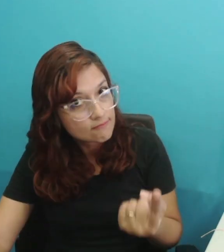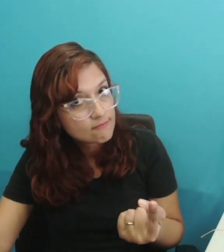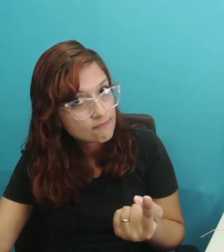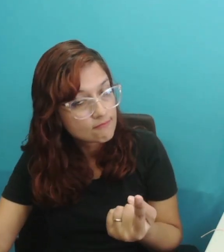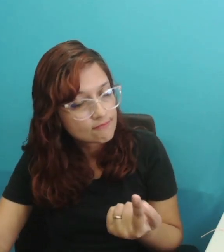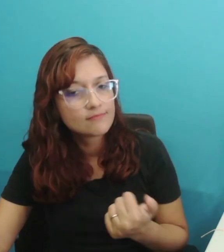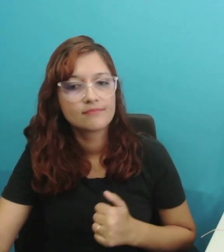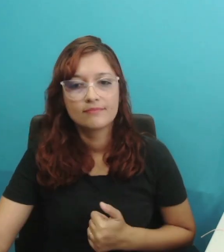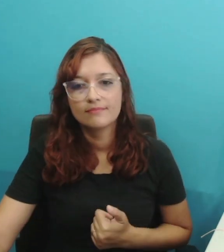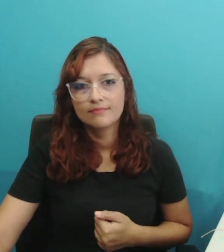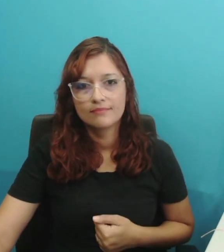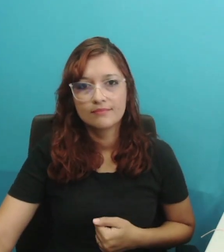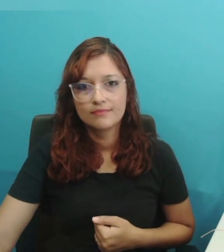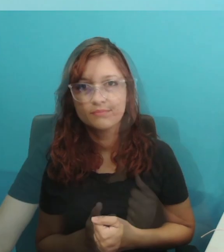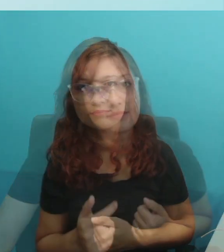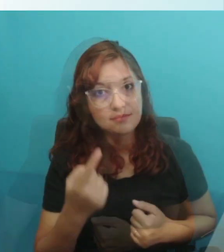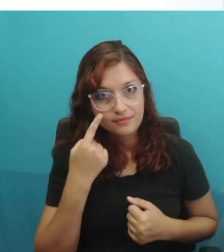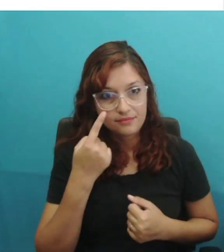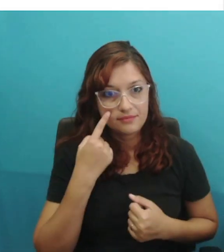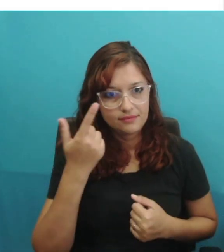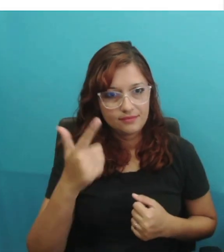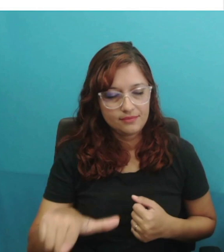No passado, viu?